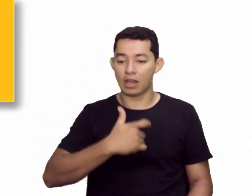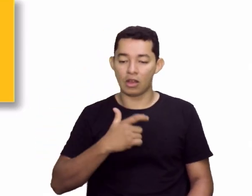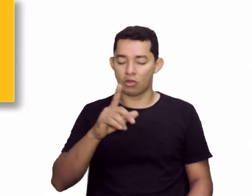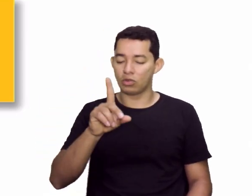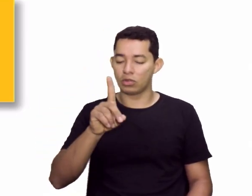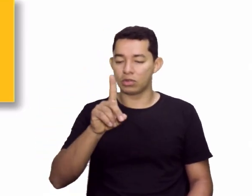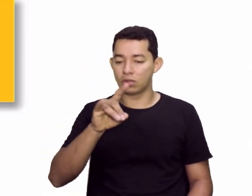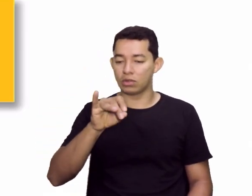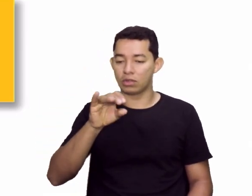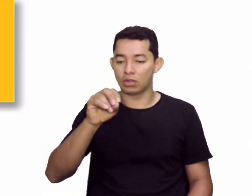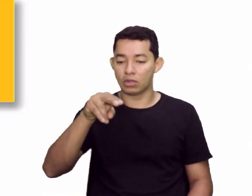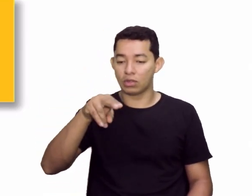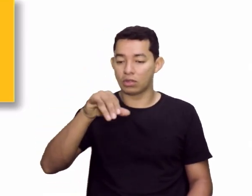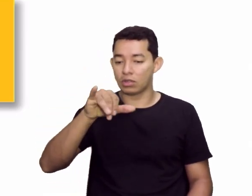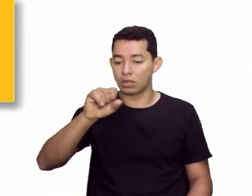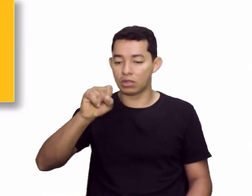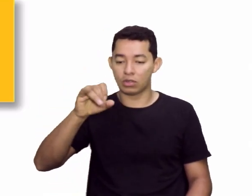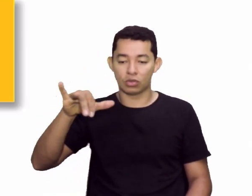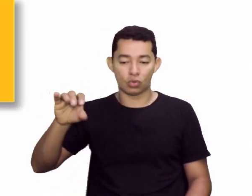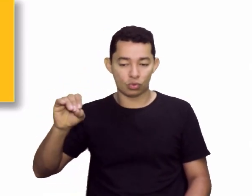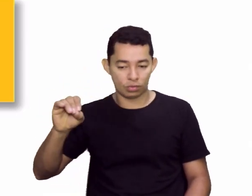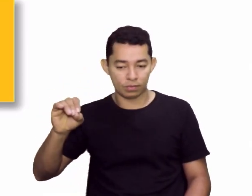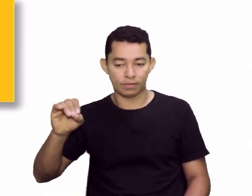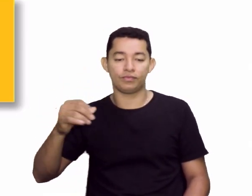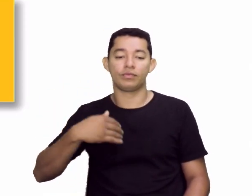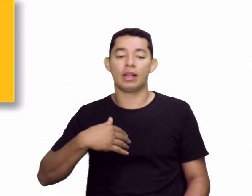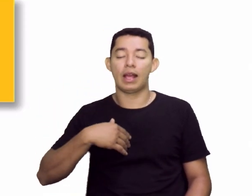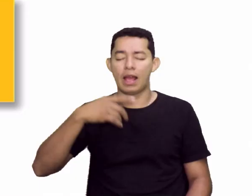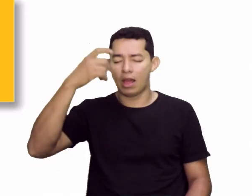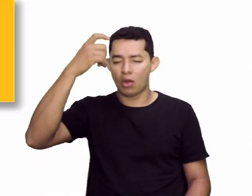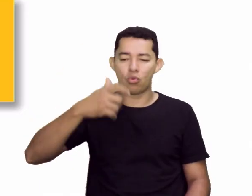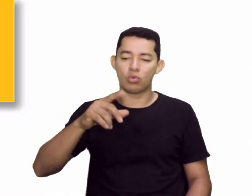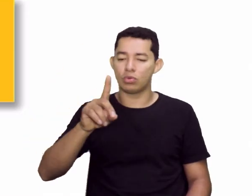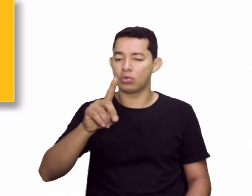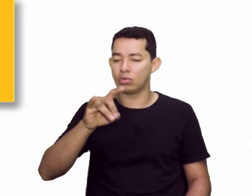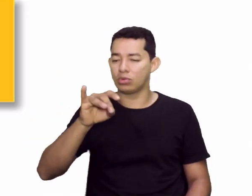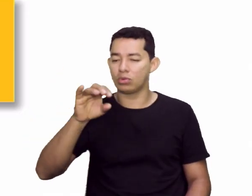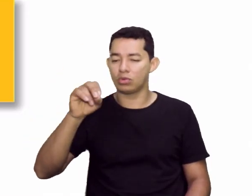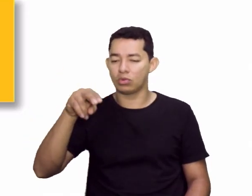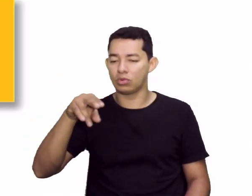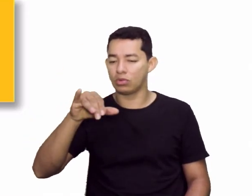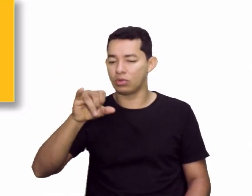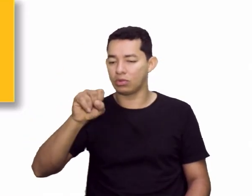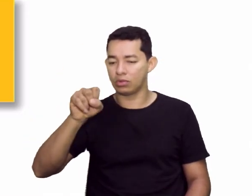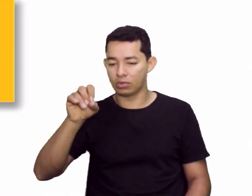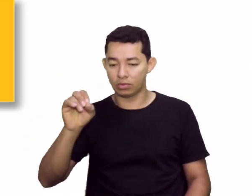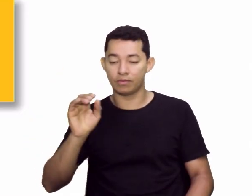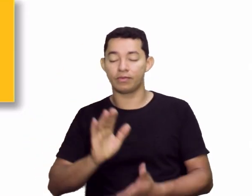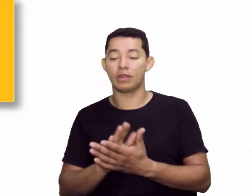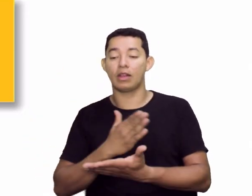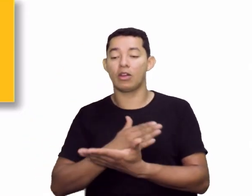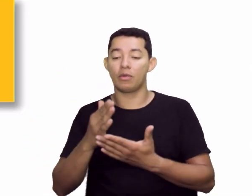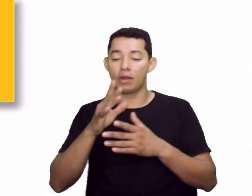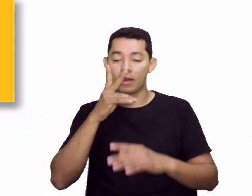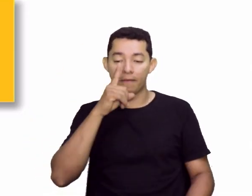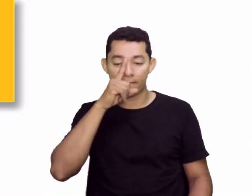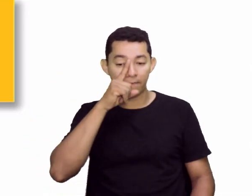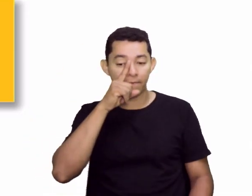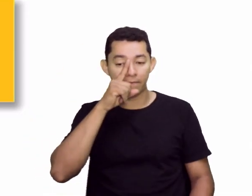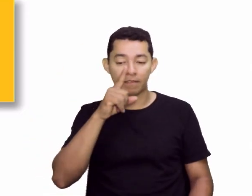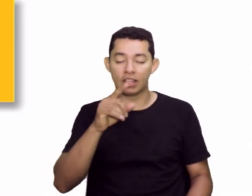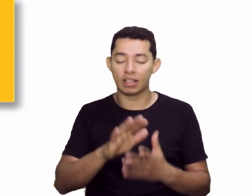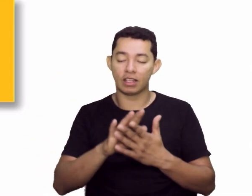Dionísio! Eu sou Dionísio! Ele começou a fingir que era o deus